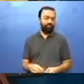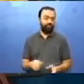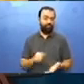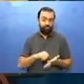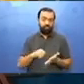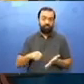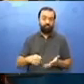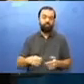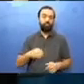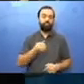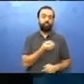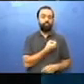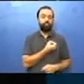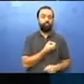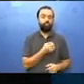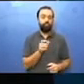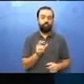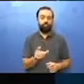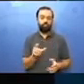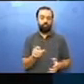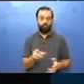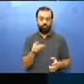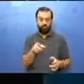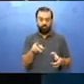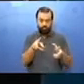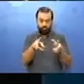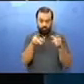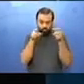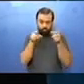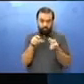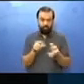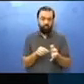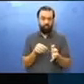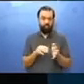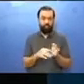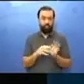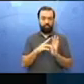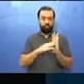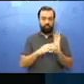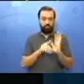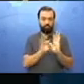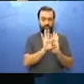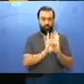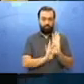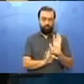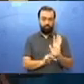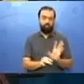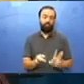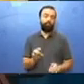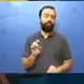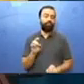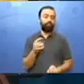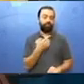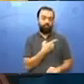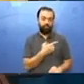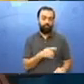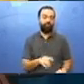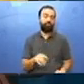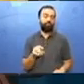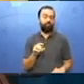escreva os números que aparecem na parlenda. Então, vamos ver quais eram esses numerais? Eles estão em negrito na nossa parlenda,